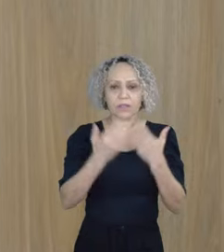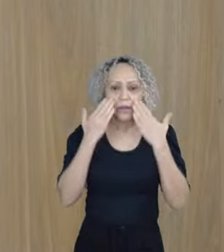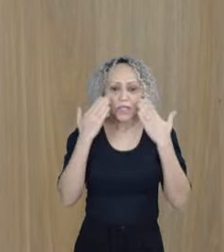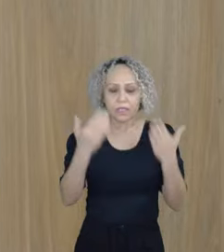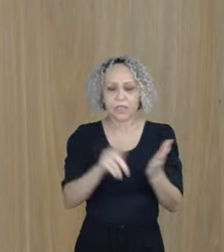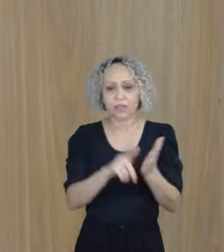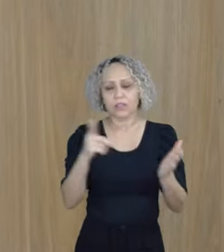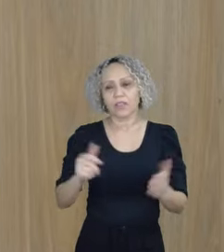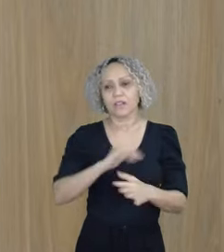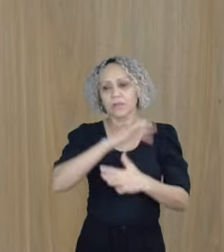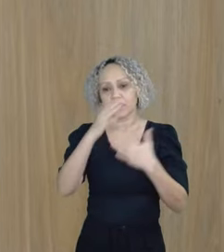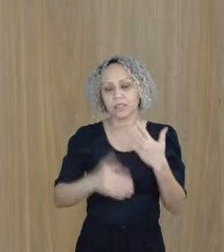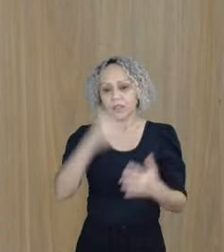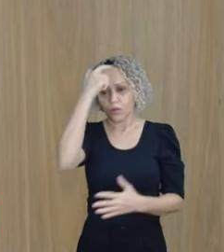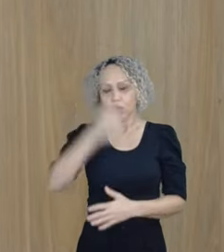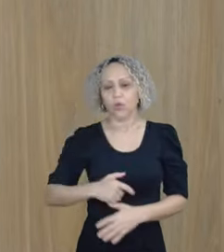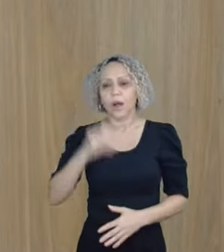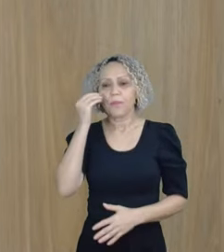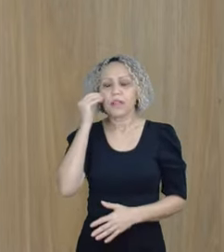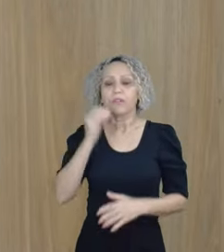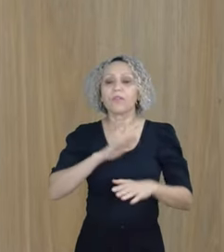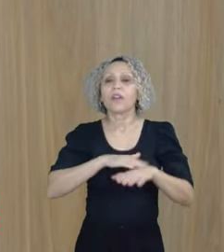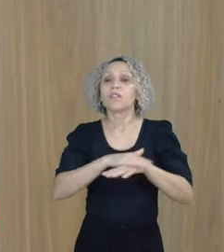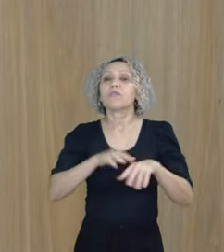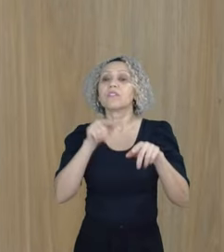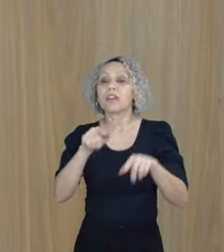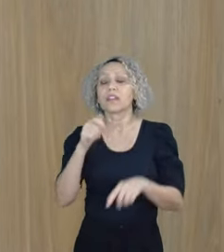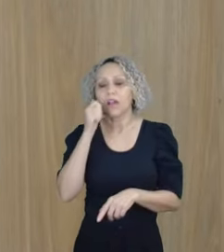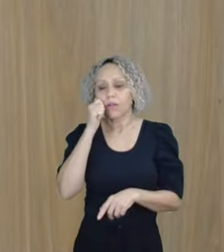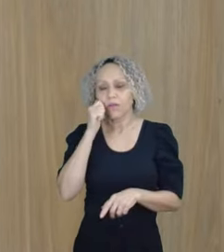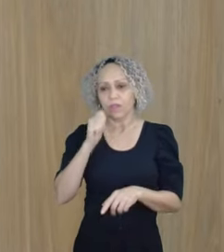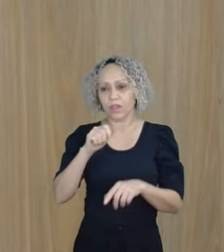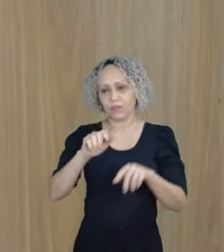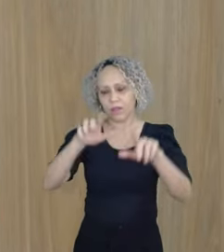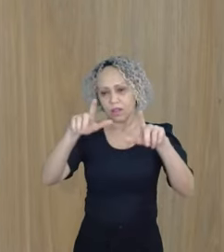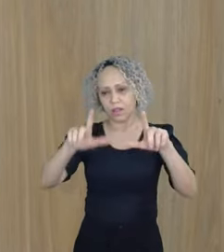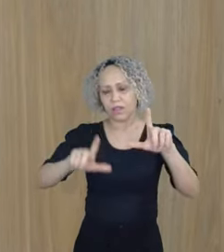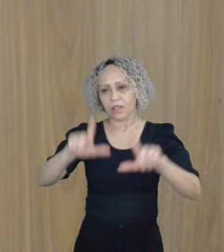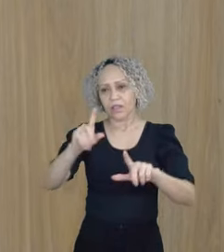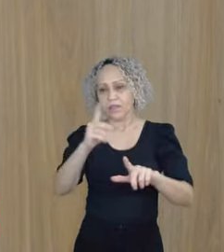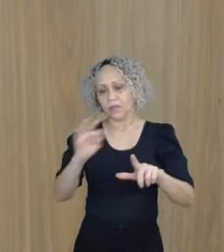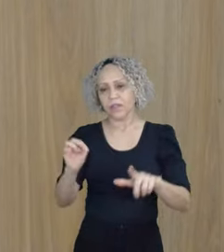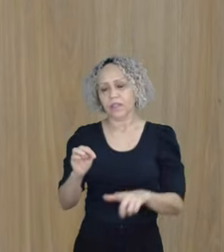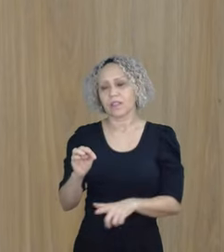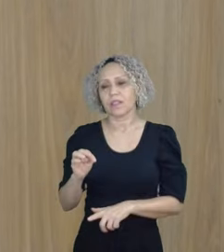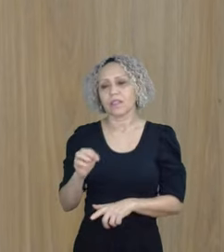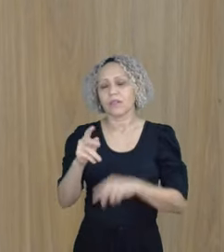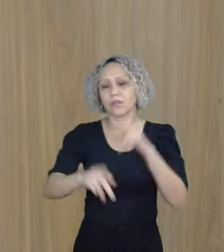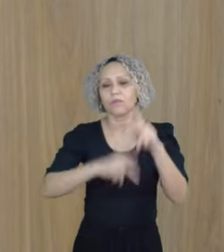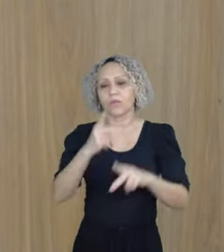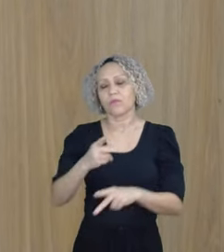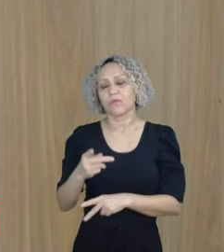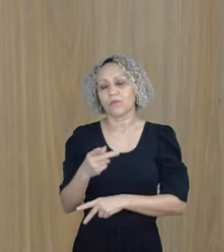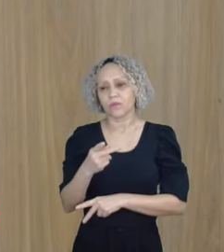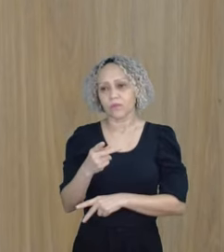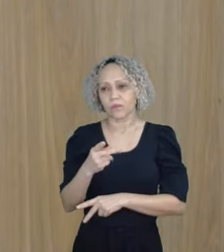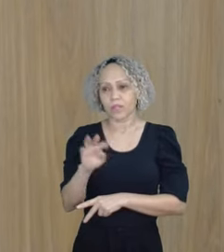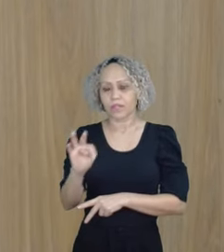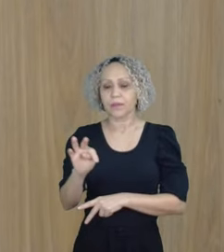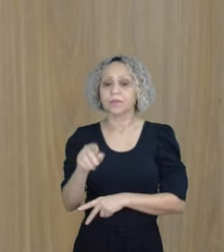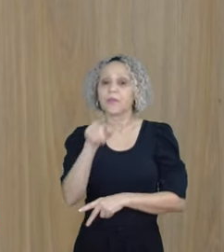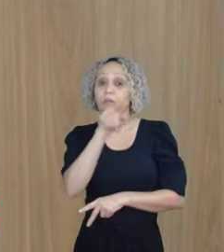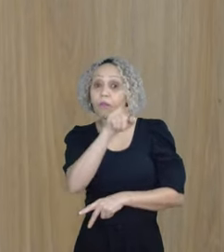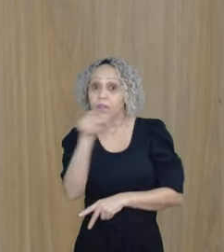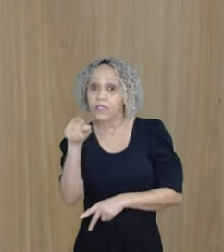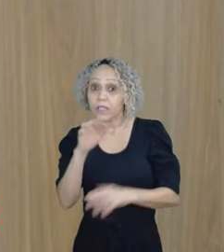de sinais. Eu sou Amanda Guerra e eu falo com você ao vivo do estúdio da Rede Povo de Comunicação, do PT. E quem está pelo YouTube